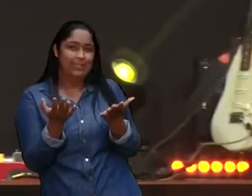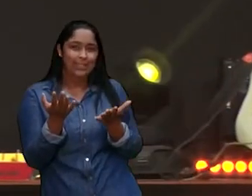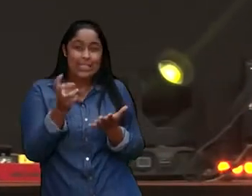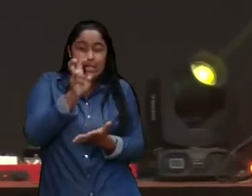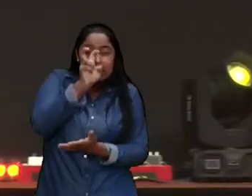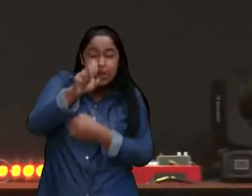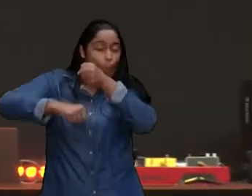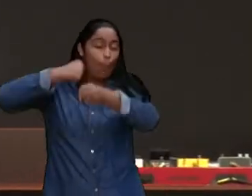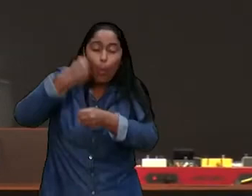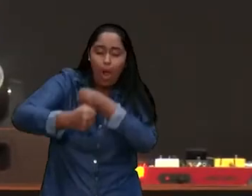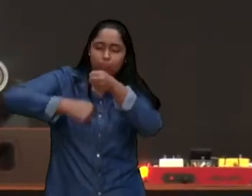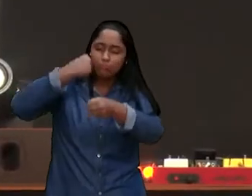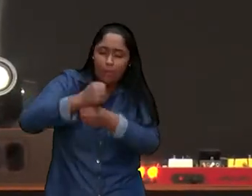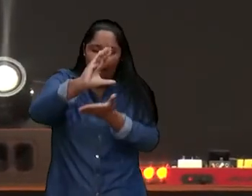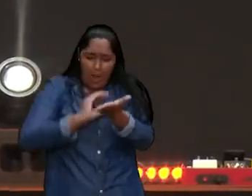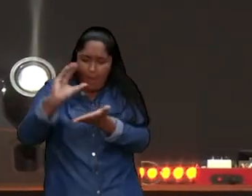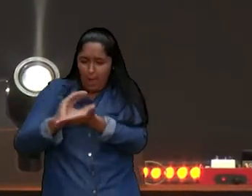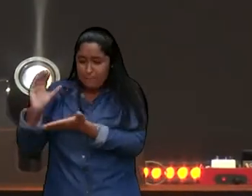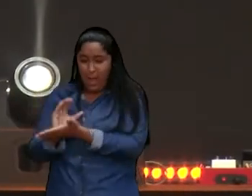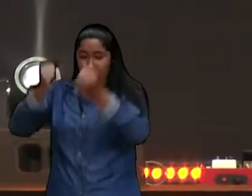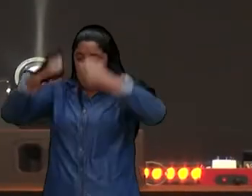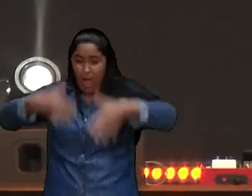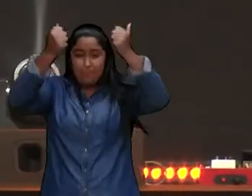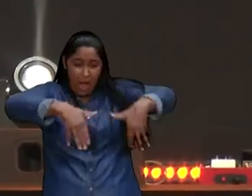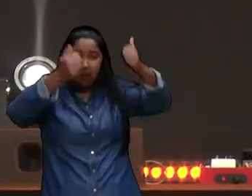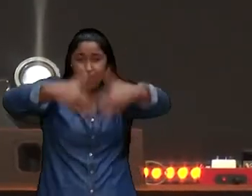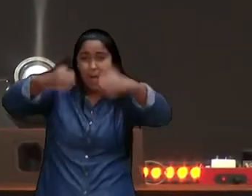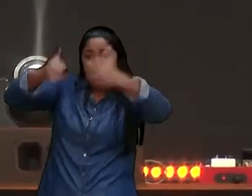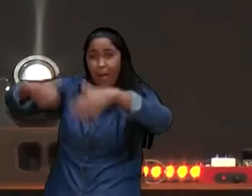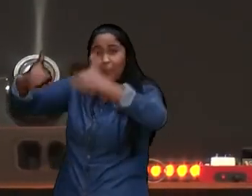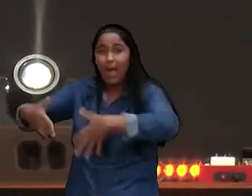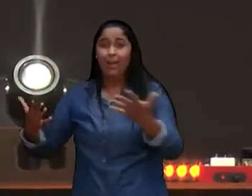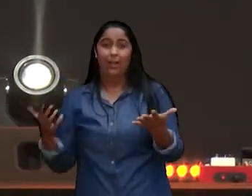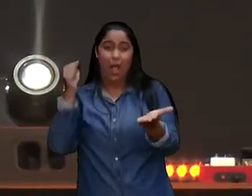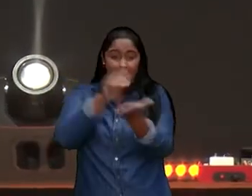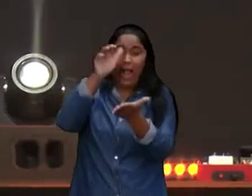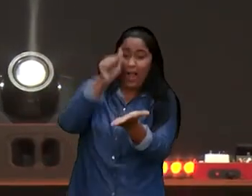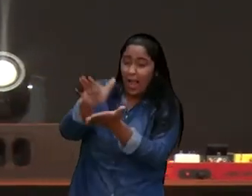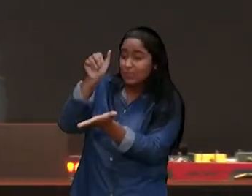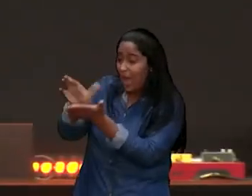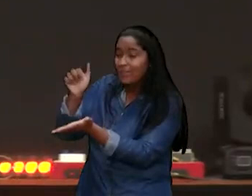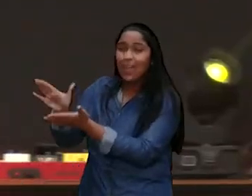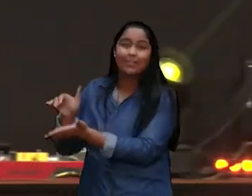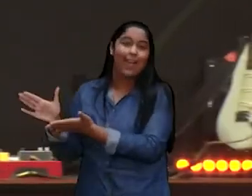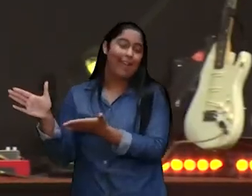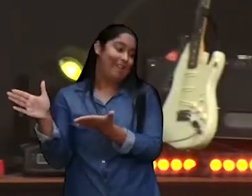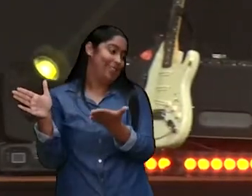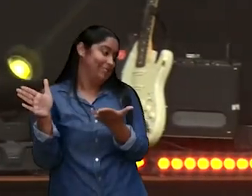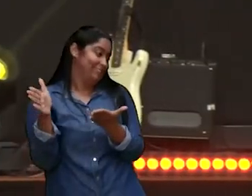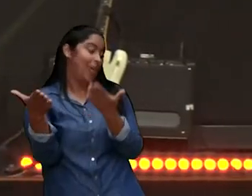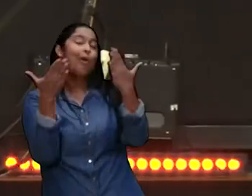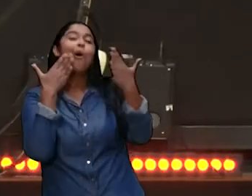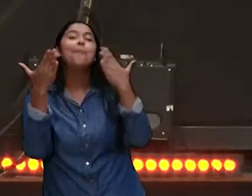ele começou a ganhar um dinheirinho já compra logo um carrão já chega na loja que ela fez a minha